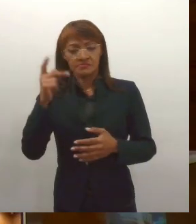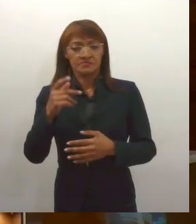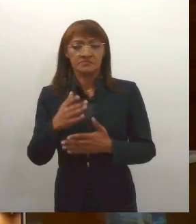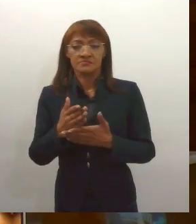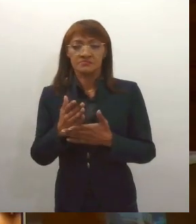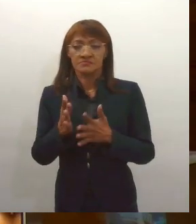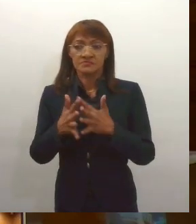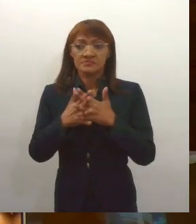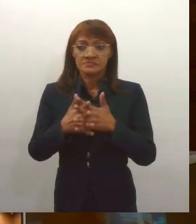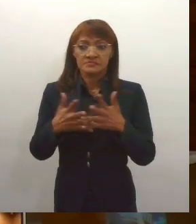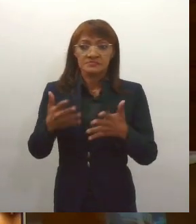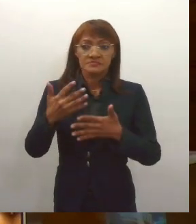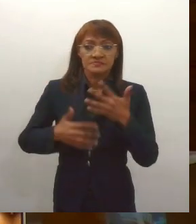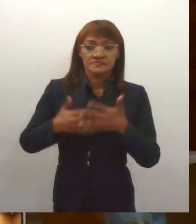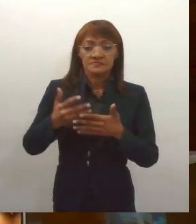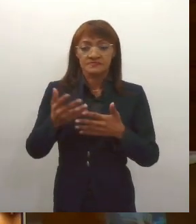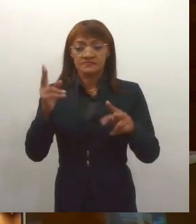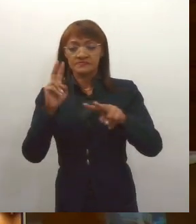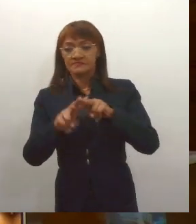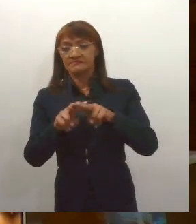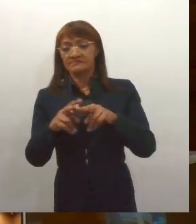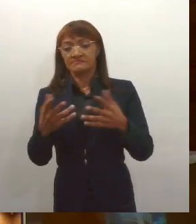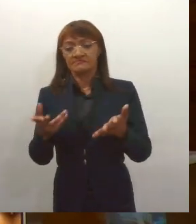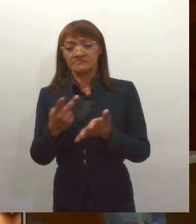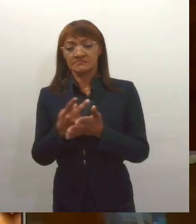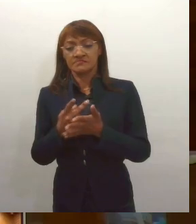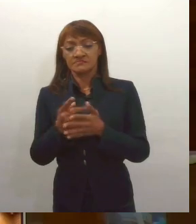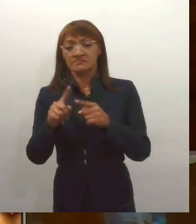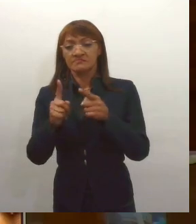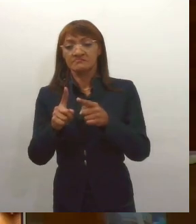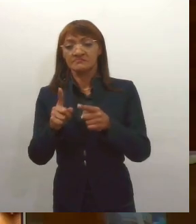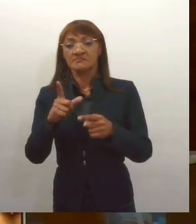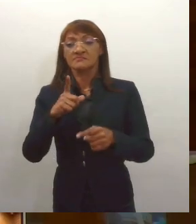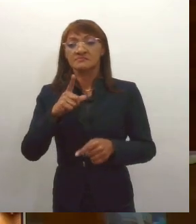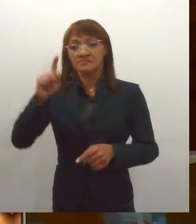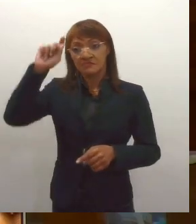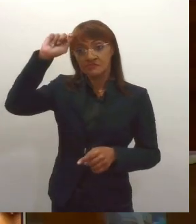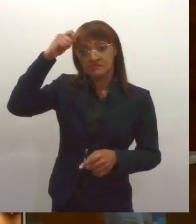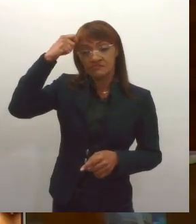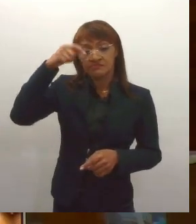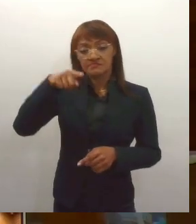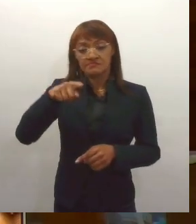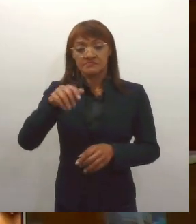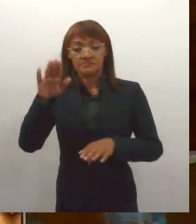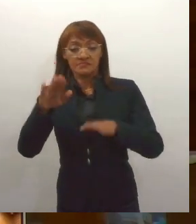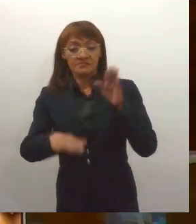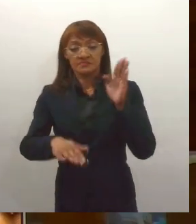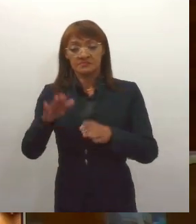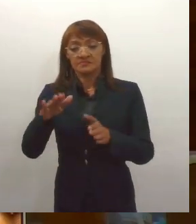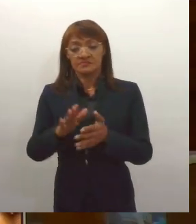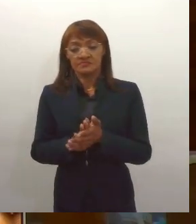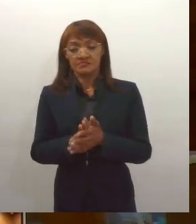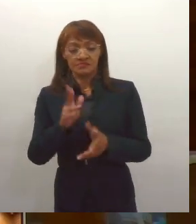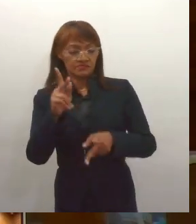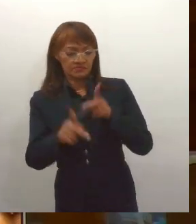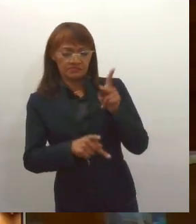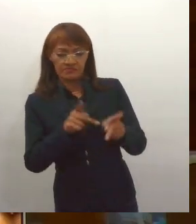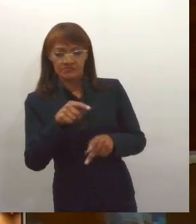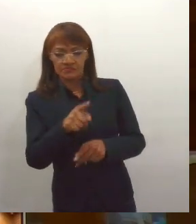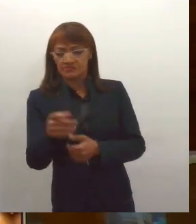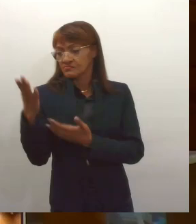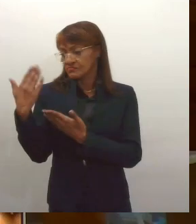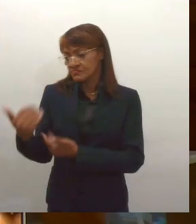ela tem pele de cor né muitas as vezes eh a população negra jovem periférica que infelizmente